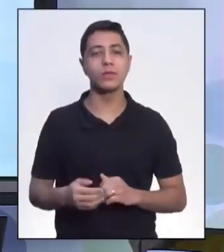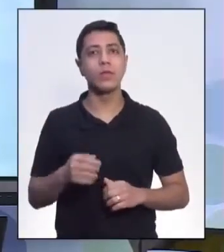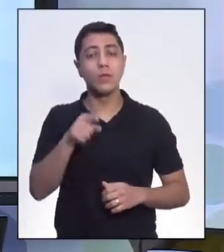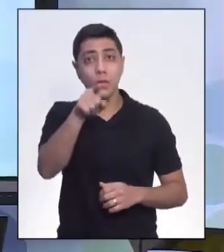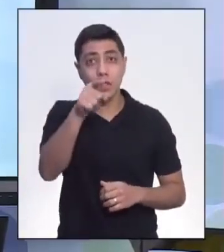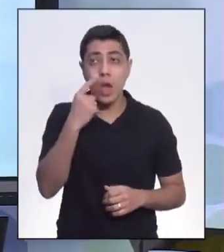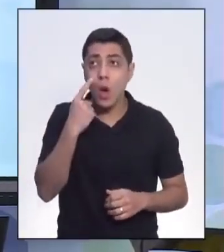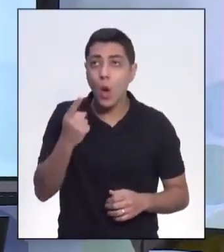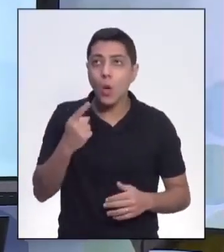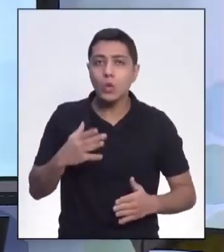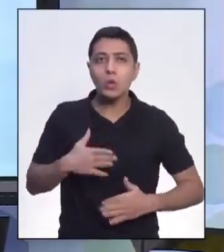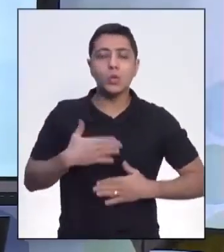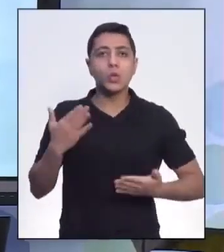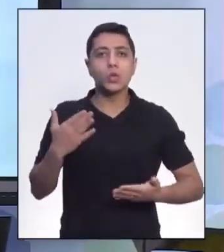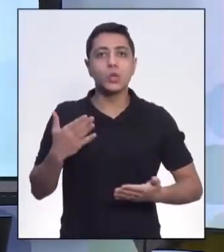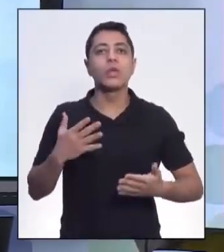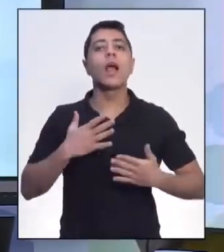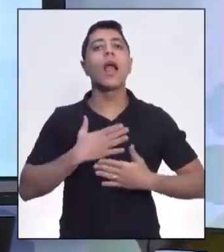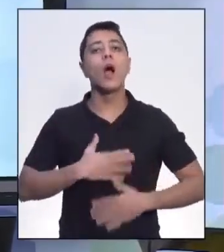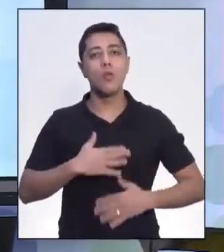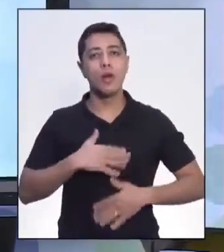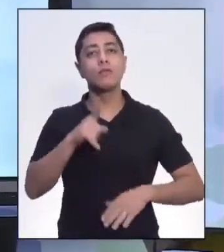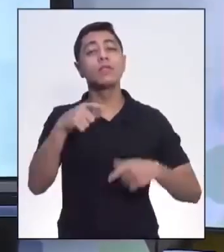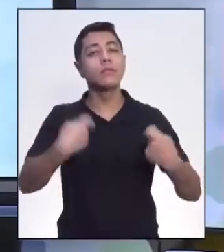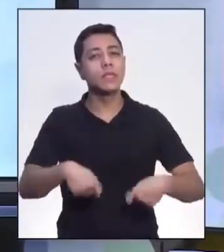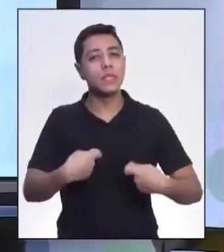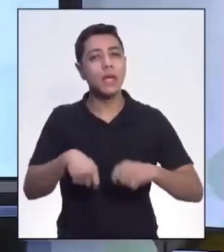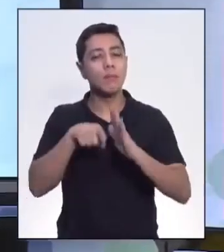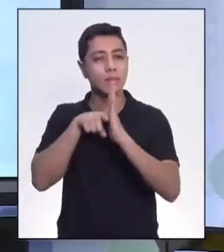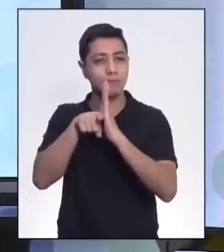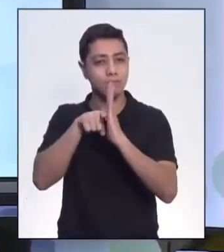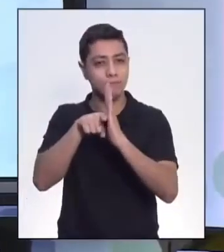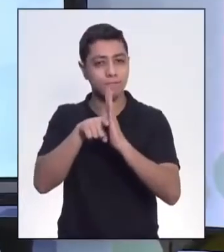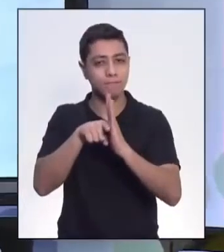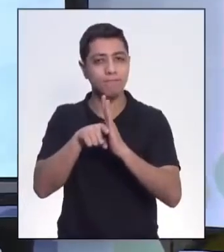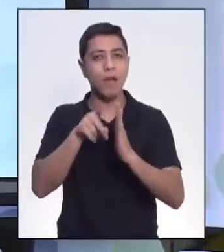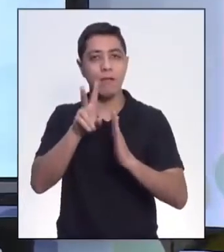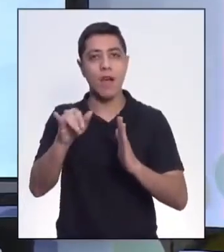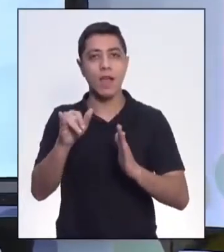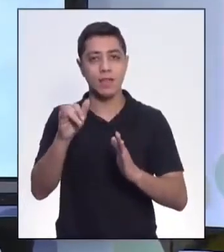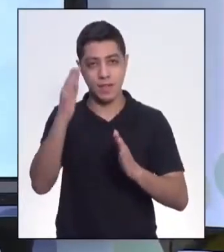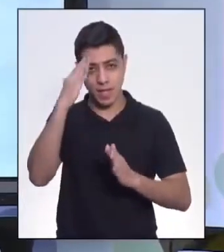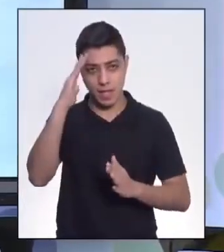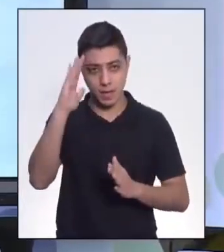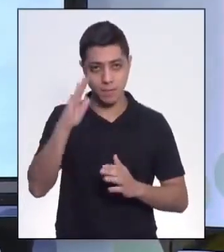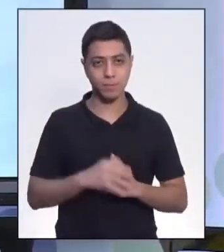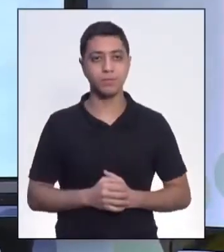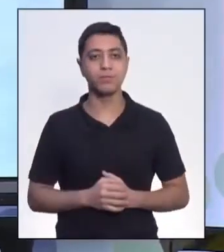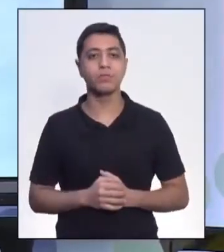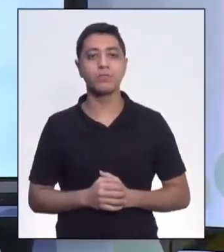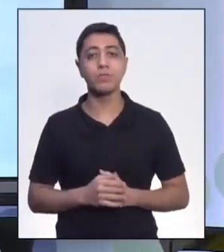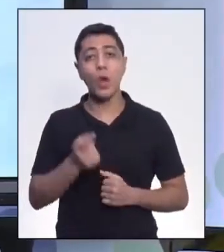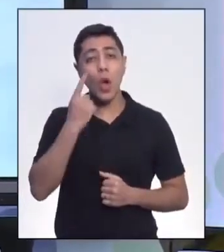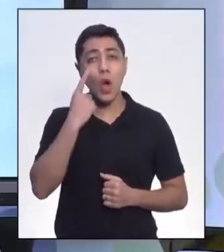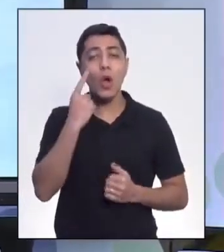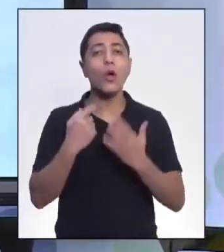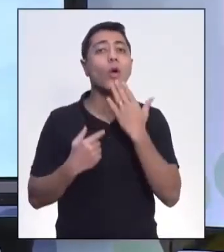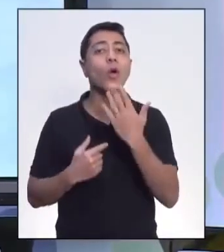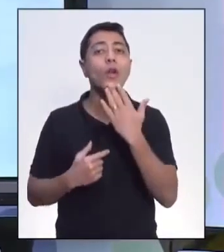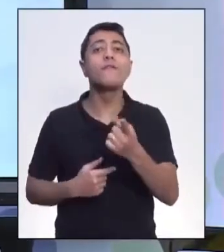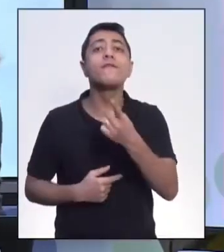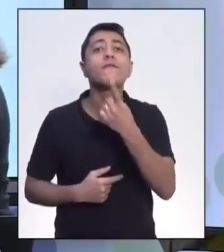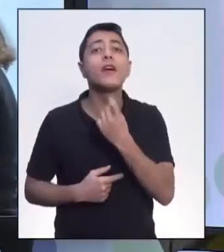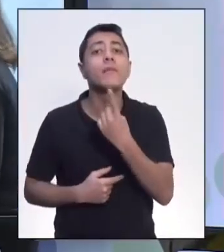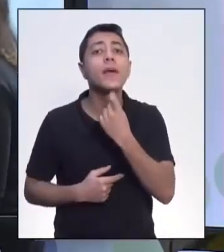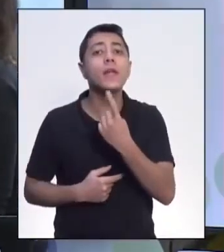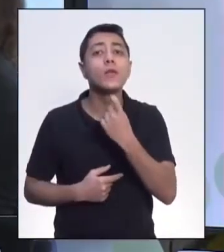assusta. Mas você tem que, com calma, observar. Sim? Tá vendo que eu marquei de vermelho já para te ajudar? Ó. X² menos 4. Olha a g